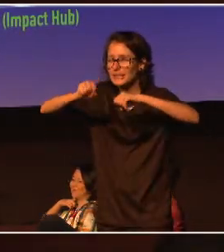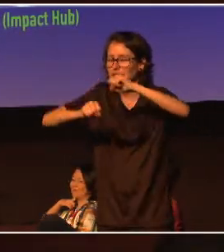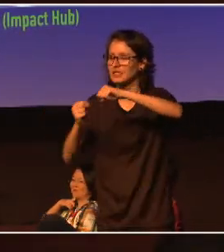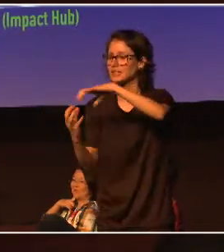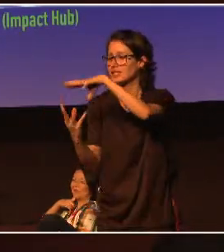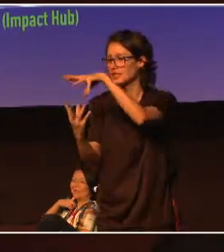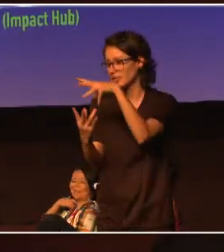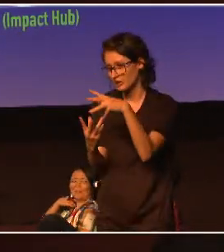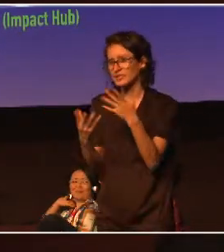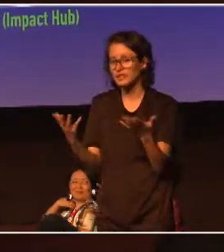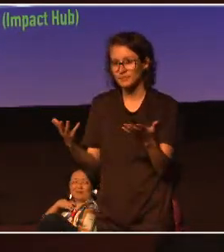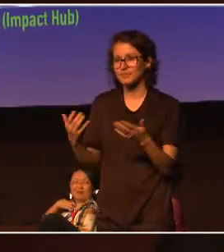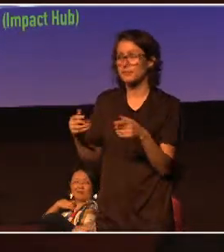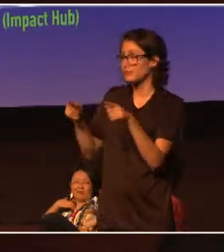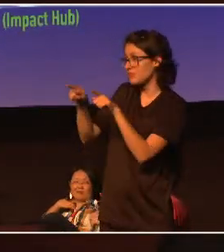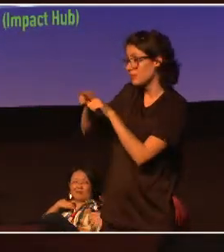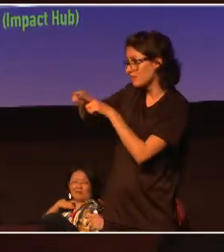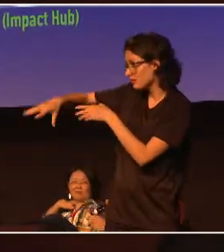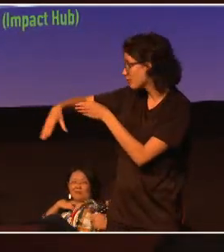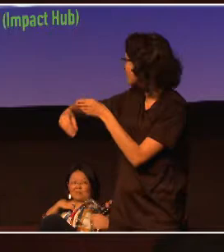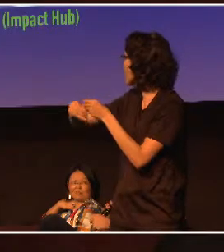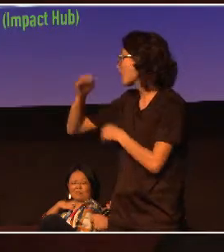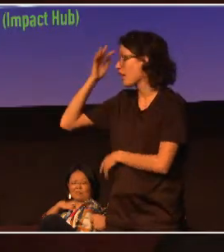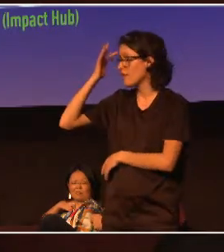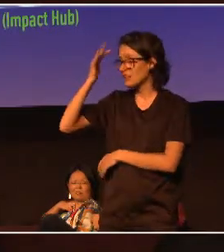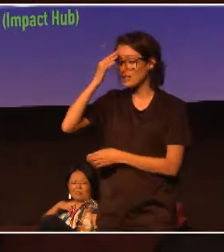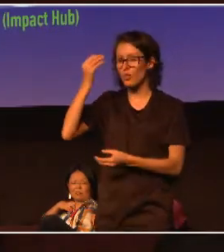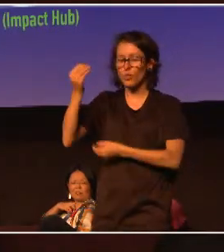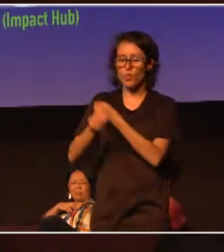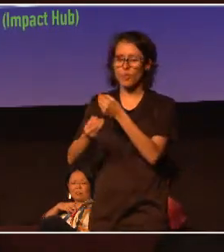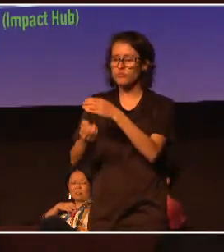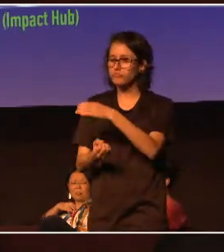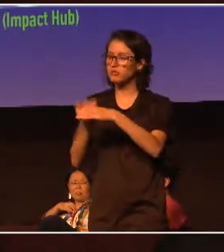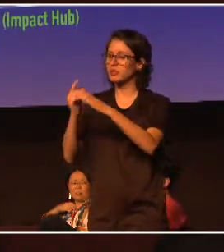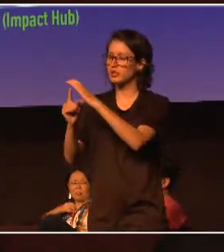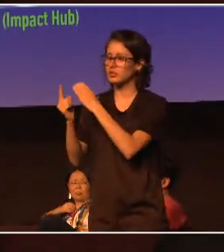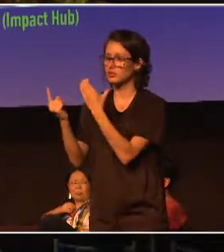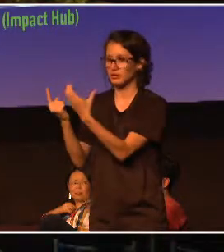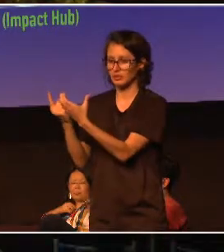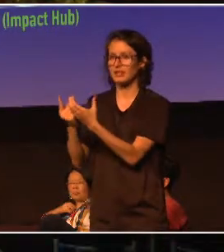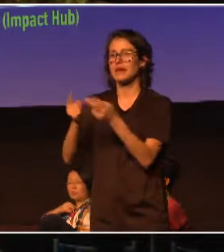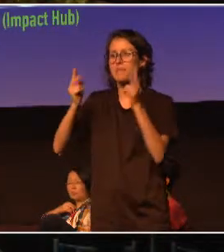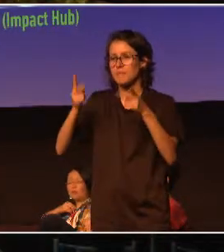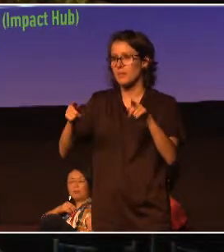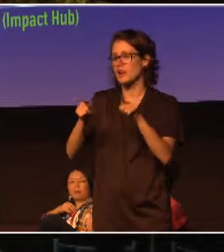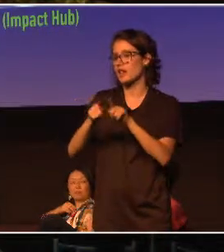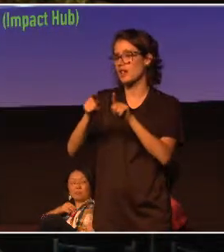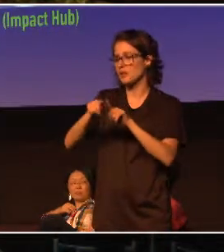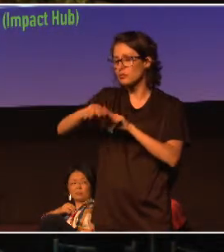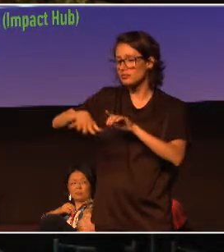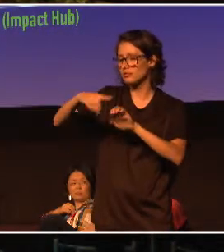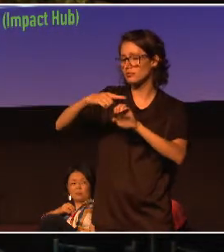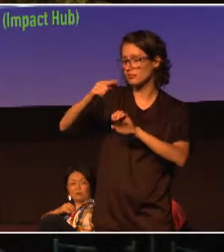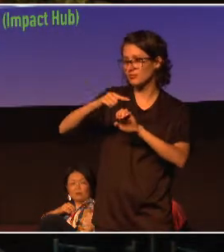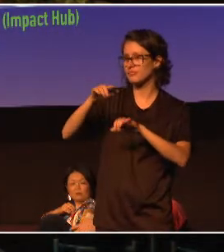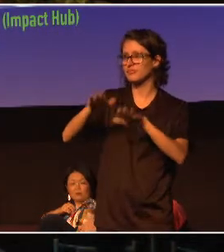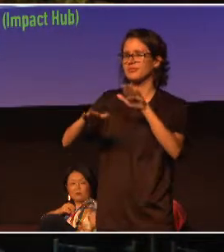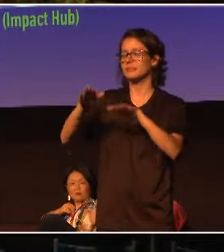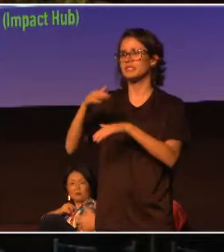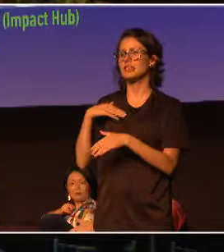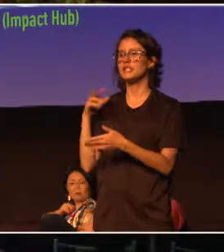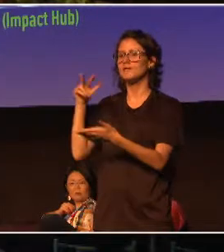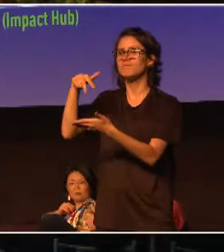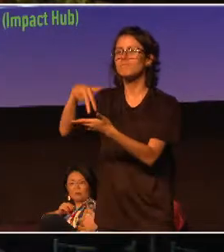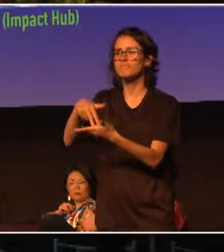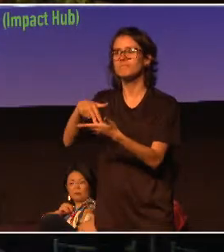E eu acho que assim uma reflexão importante sobre criar comunidade, eu acho que vale o mesmo para empreender, né? Às vezes nesses eventos a gente vem para se inspirar